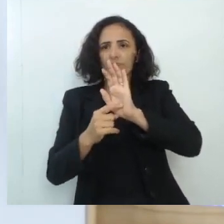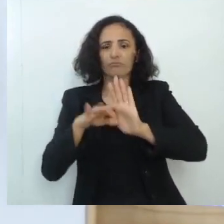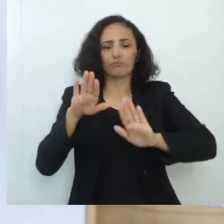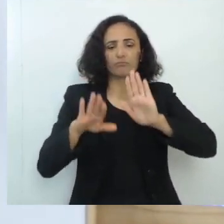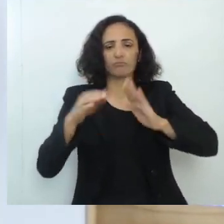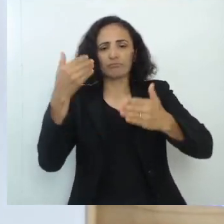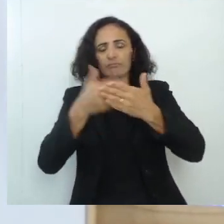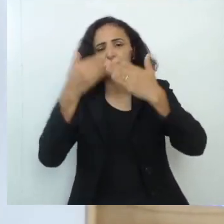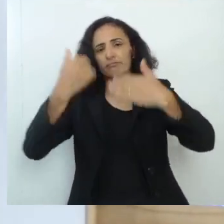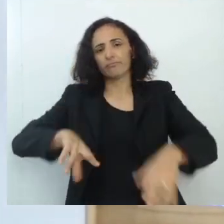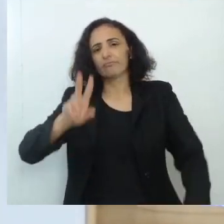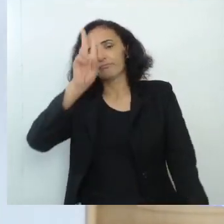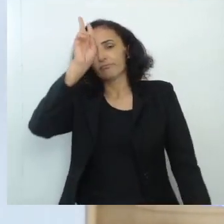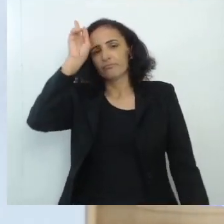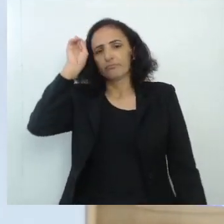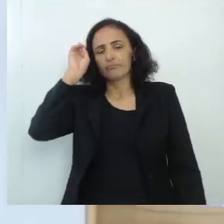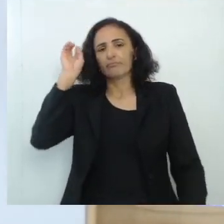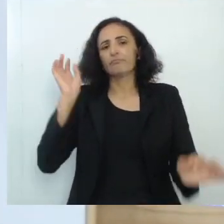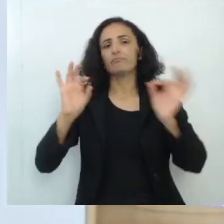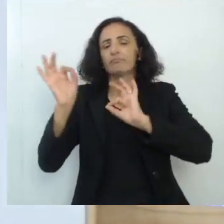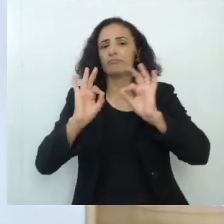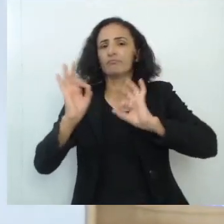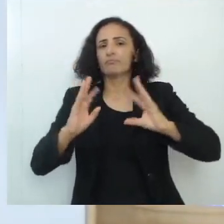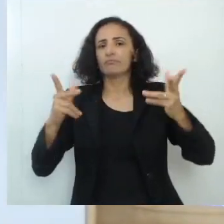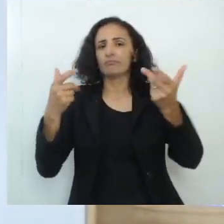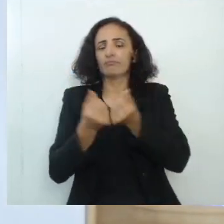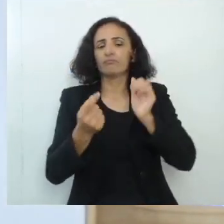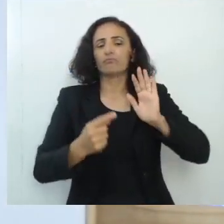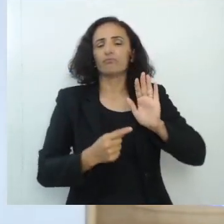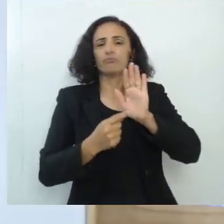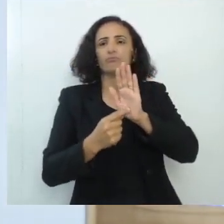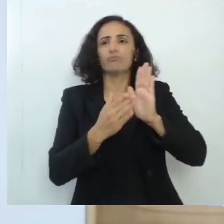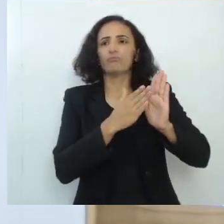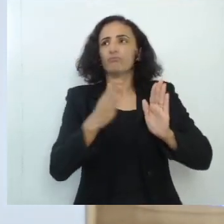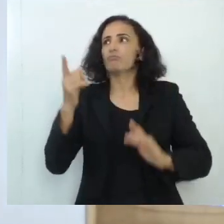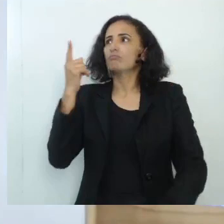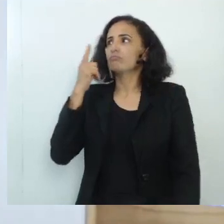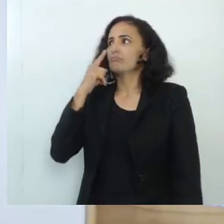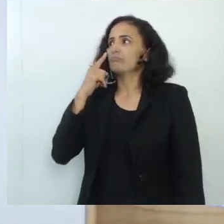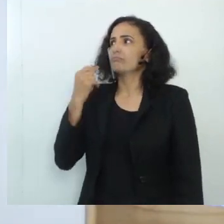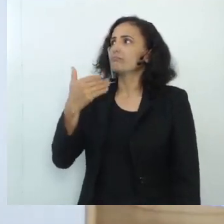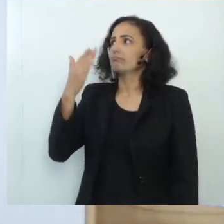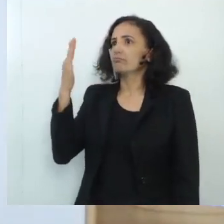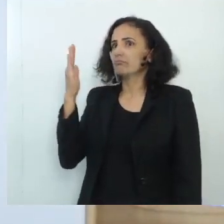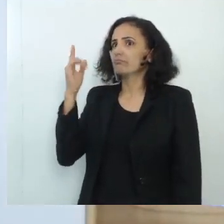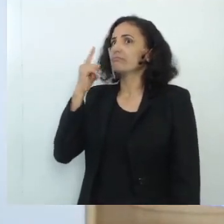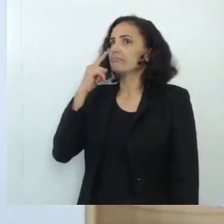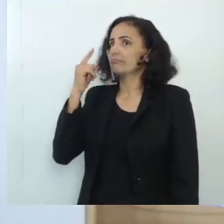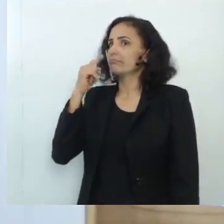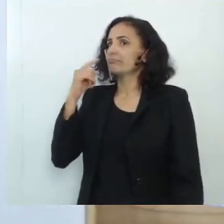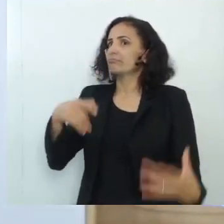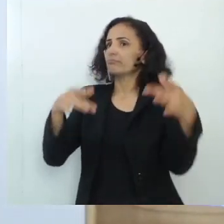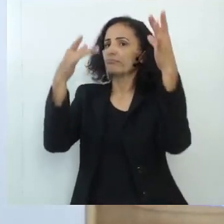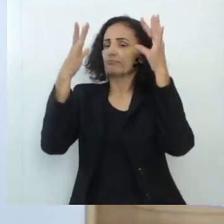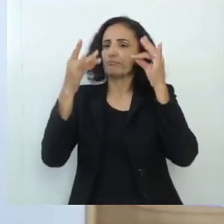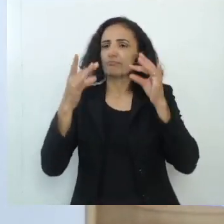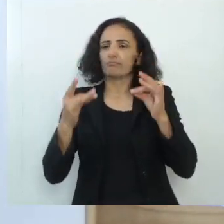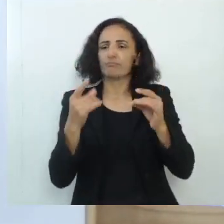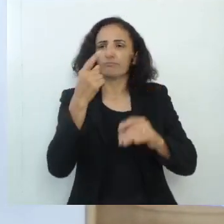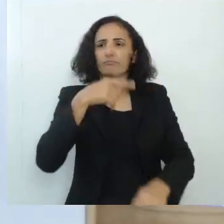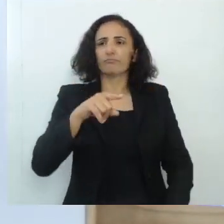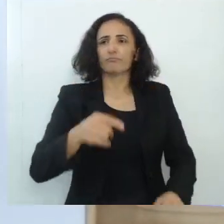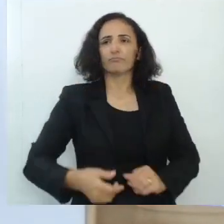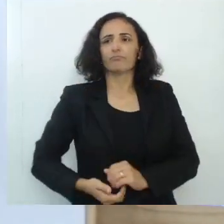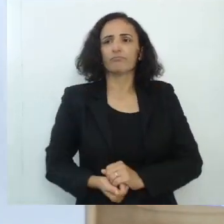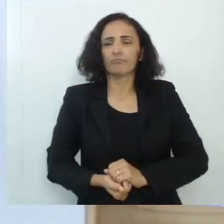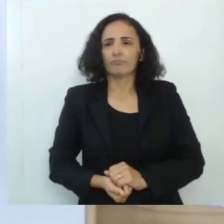de vestibular, o esquema que eles vão mostrar para vocês, eles vão colocar isso. Aí vê o que é que acontece. Essa estruturazinha, cuidado com isso